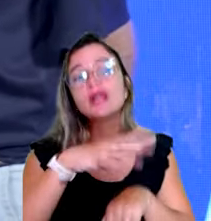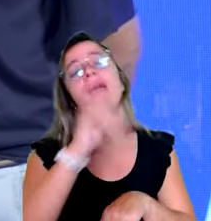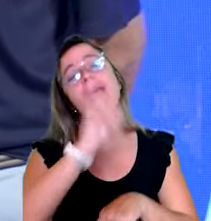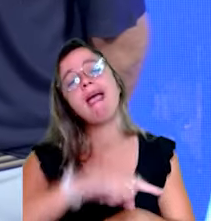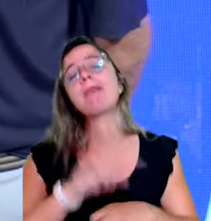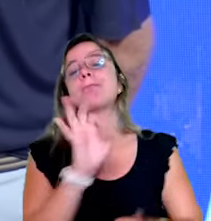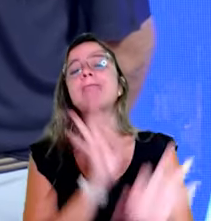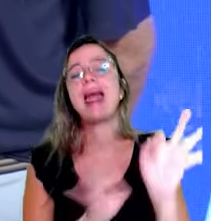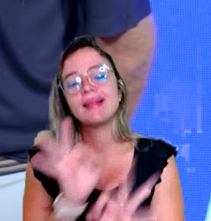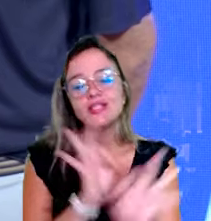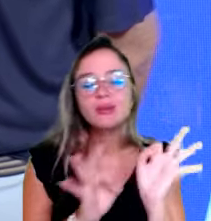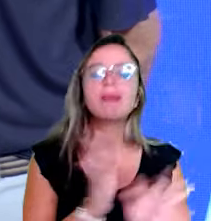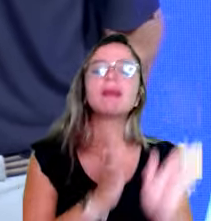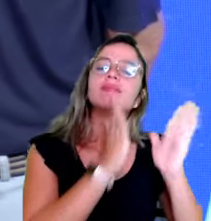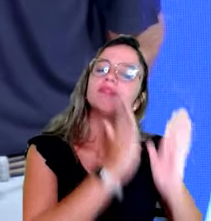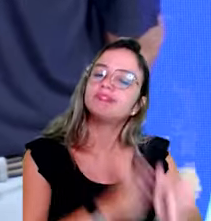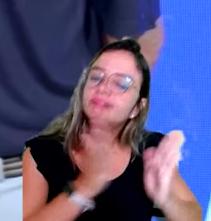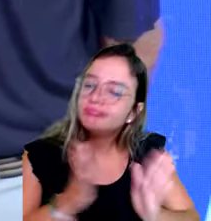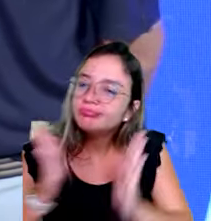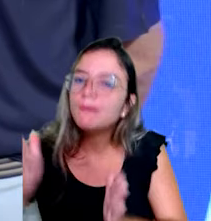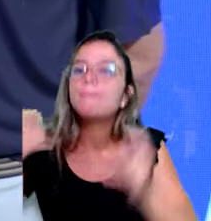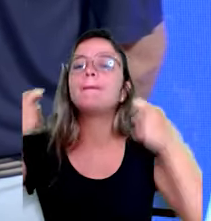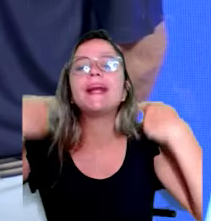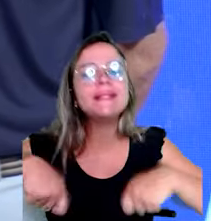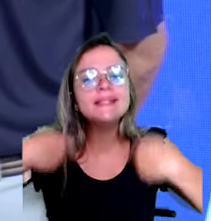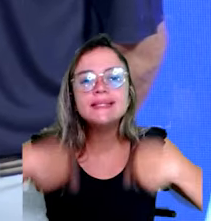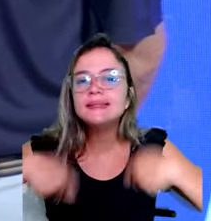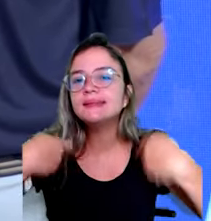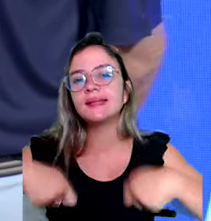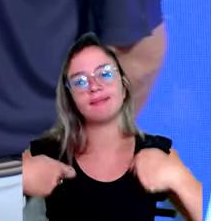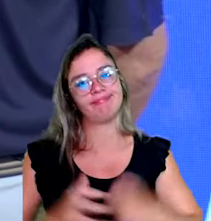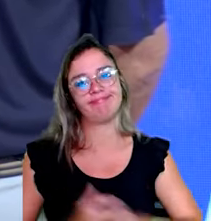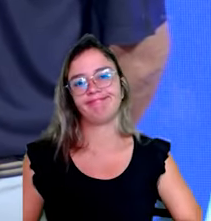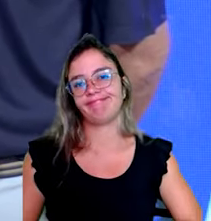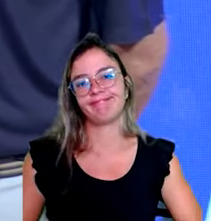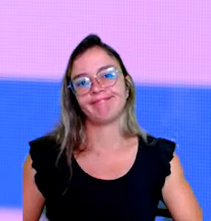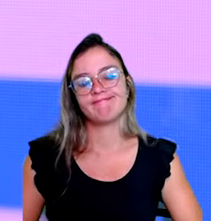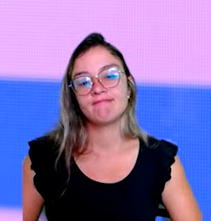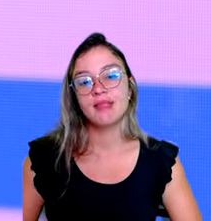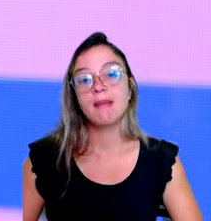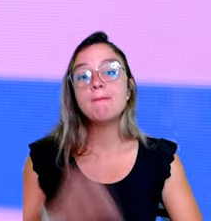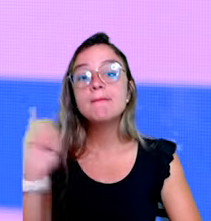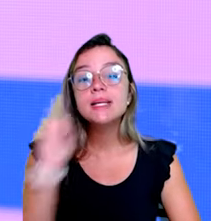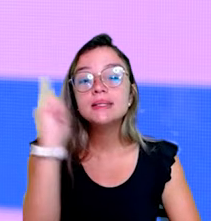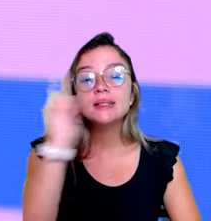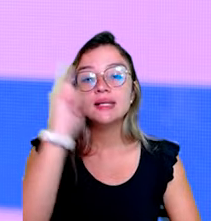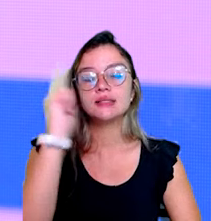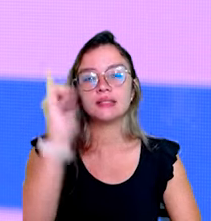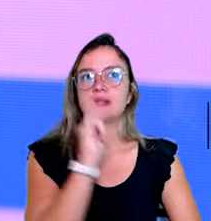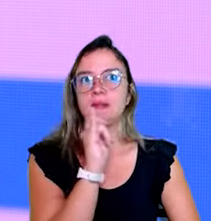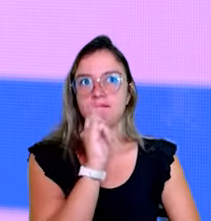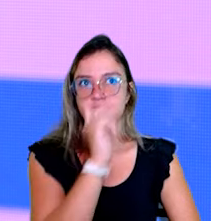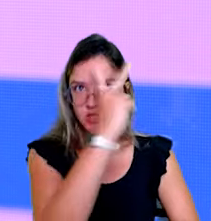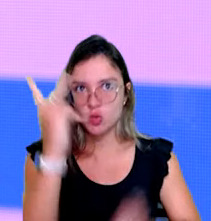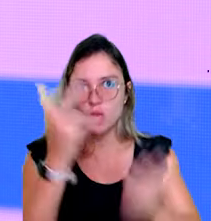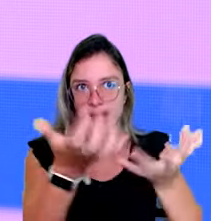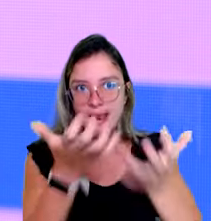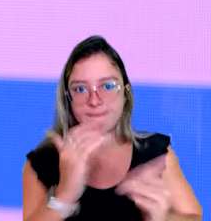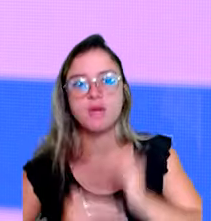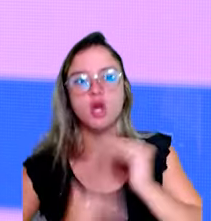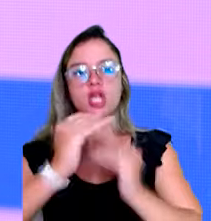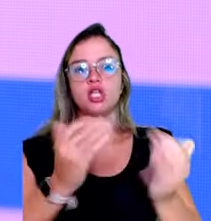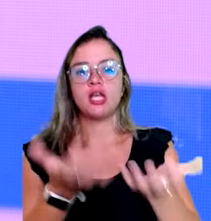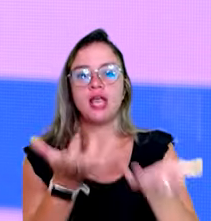tá? Nesse momento, é importante que ela... Se ela quer aumentar o faturamento,